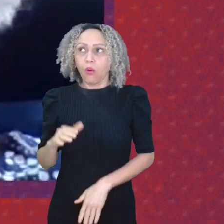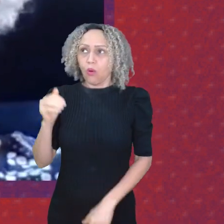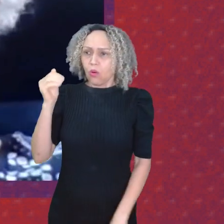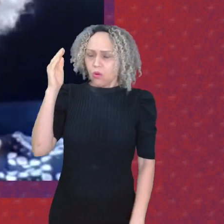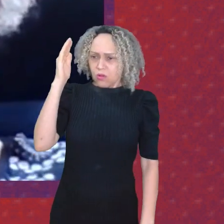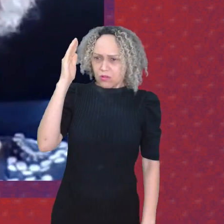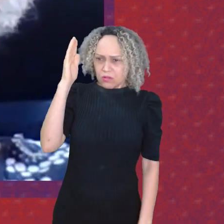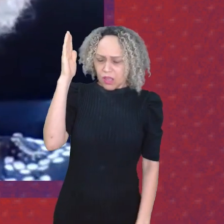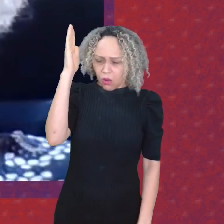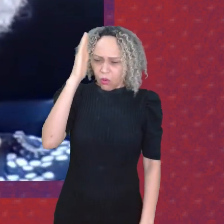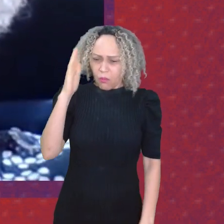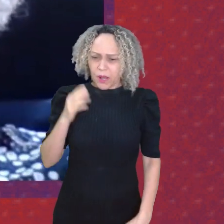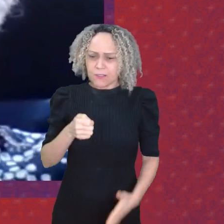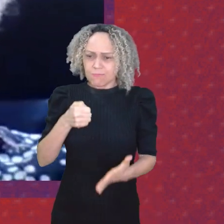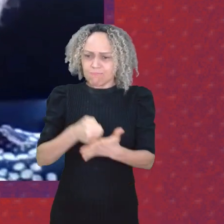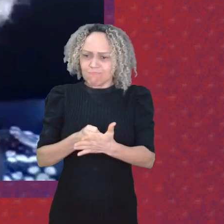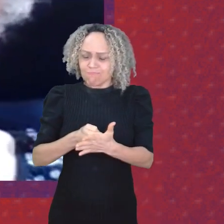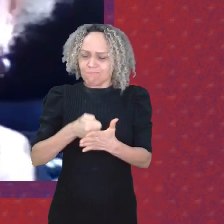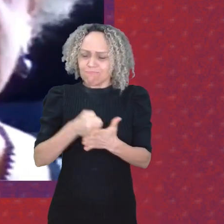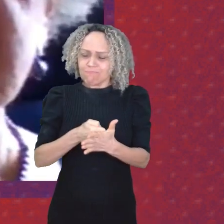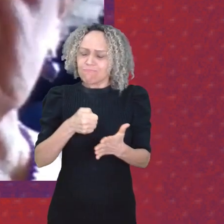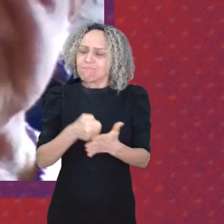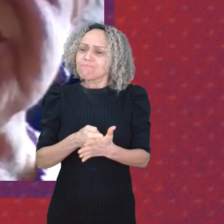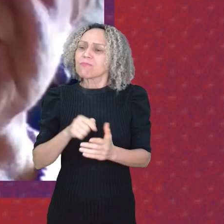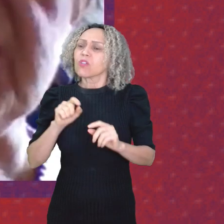contra a violência às mulheres. Porque a Lei